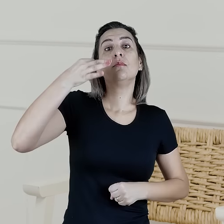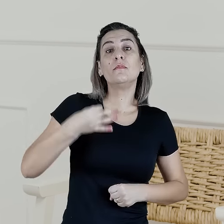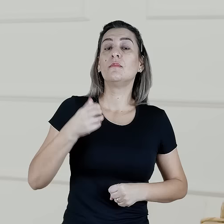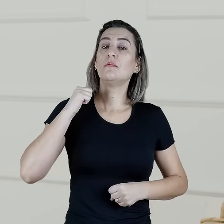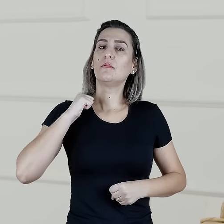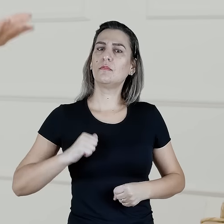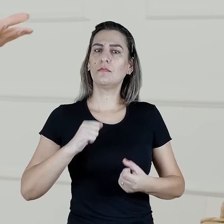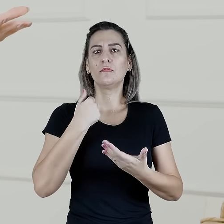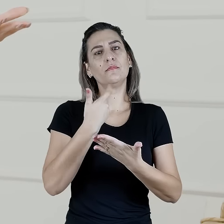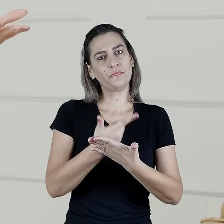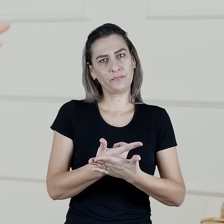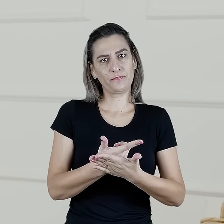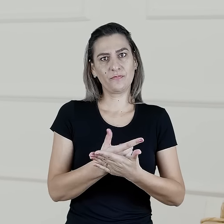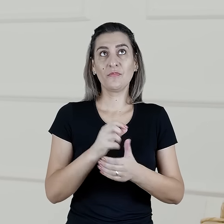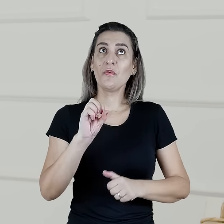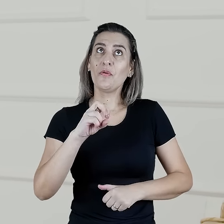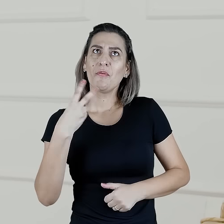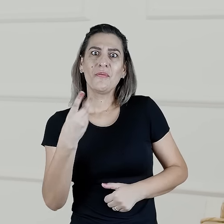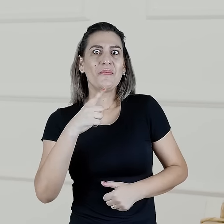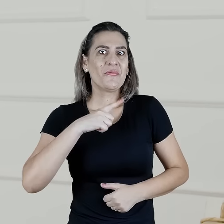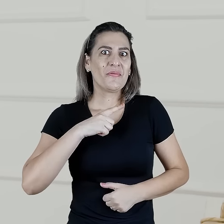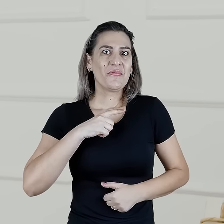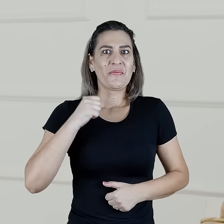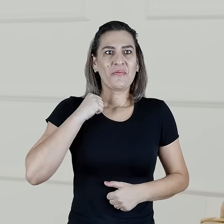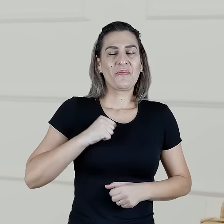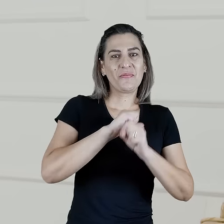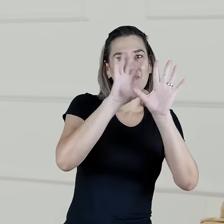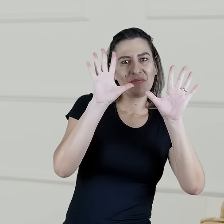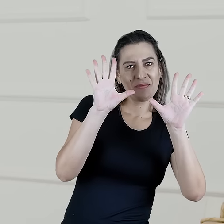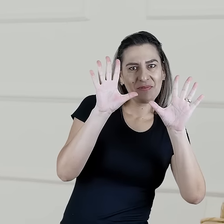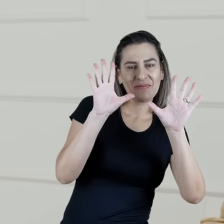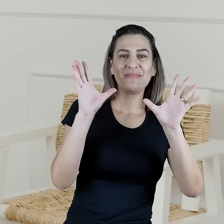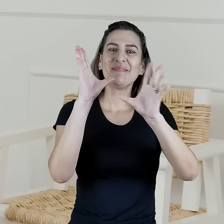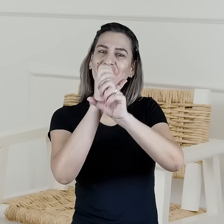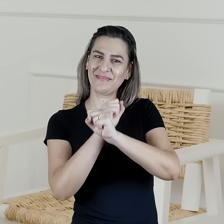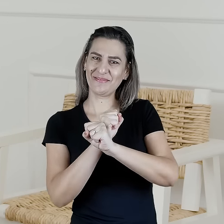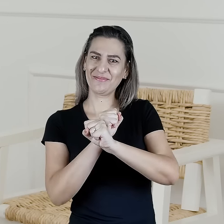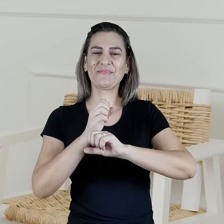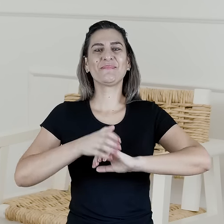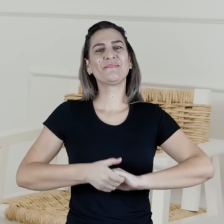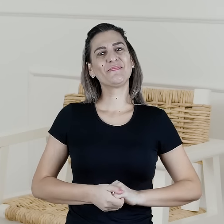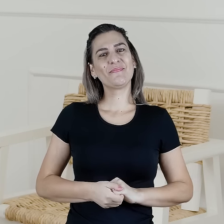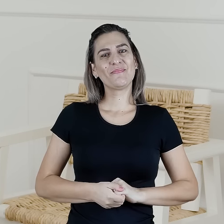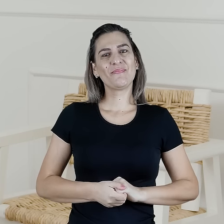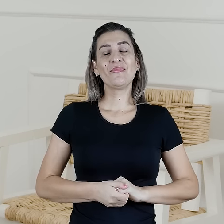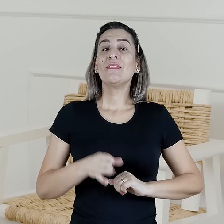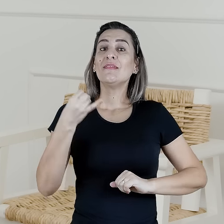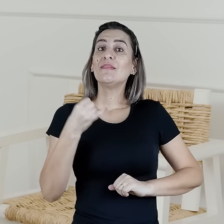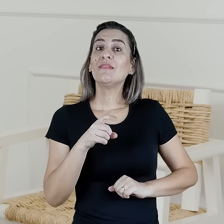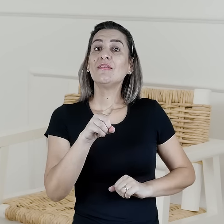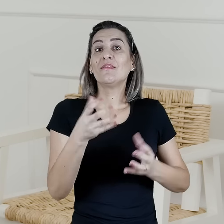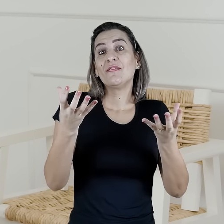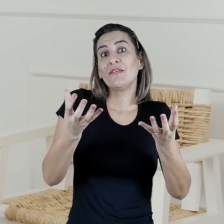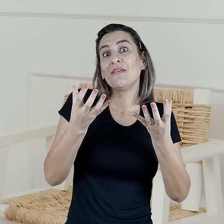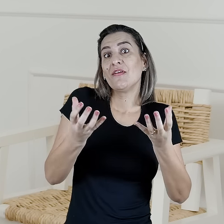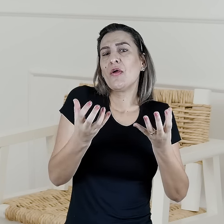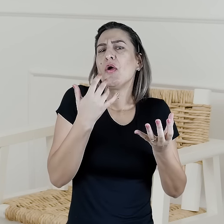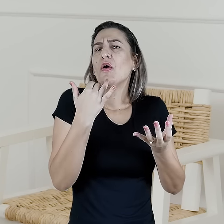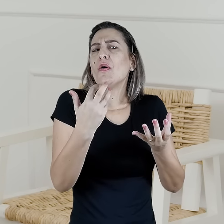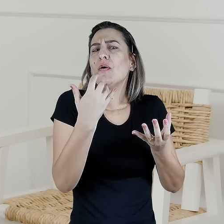comprar. Ou tenha pelo menos uma clara e uma escura para chamar de sua. Dito isso, para quem prefere adicionar